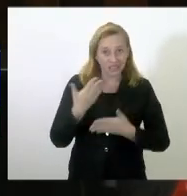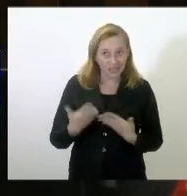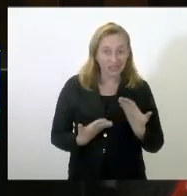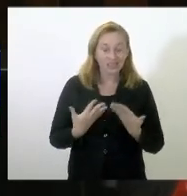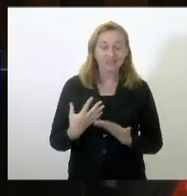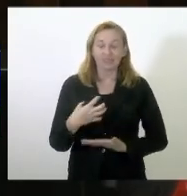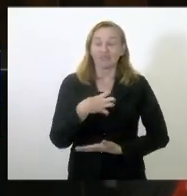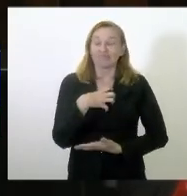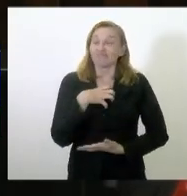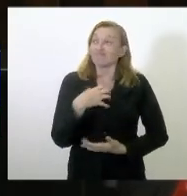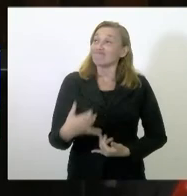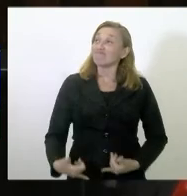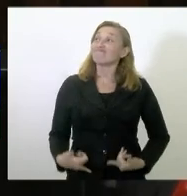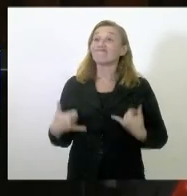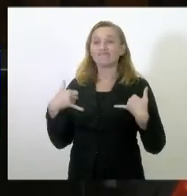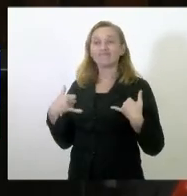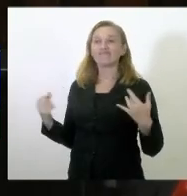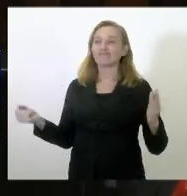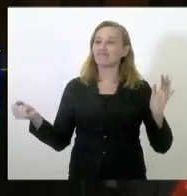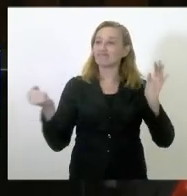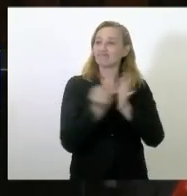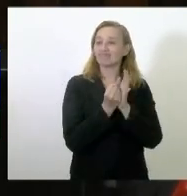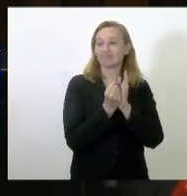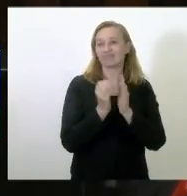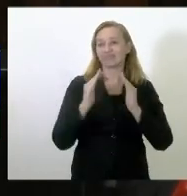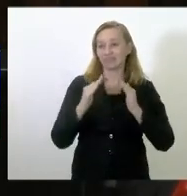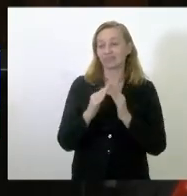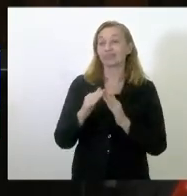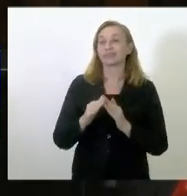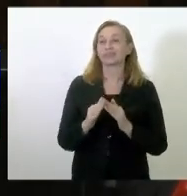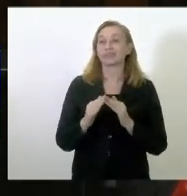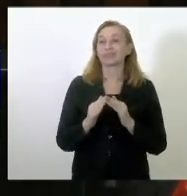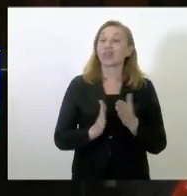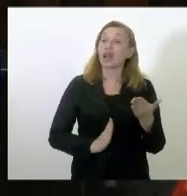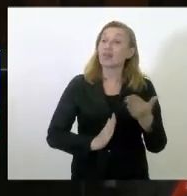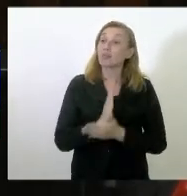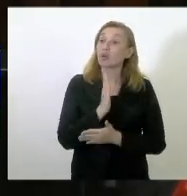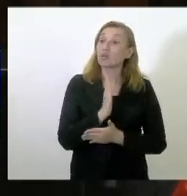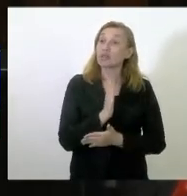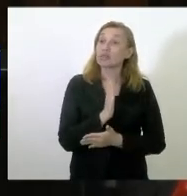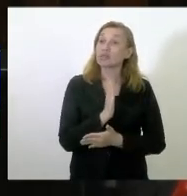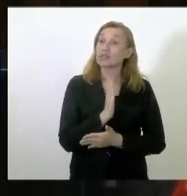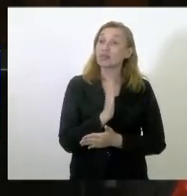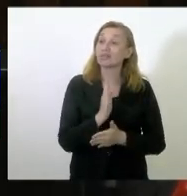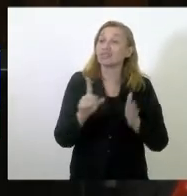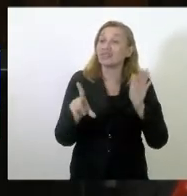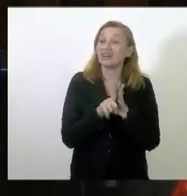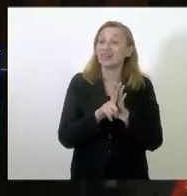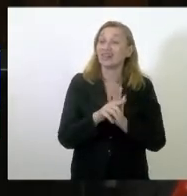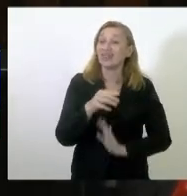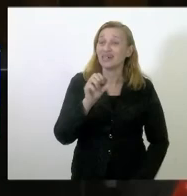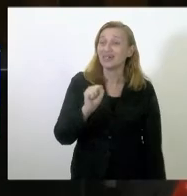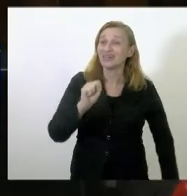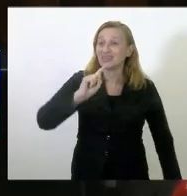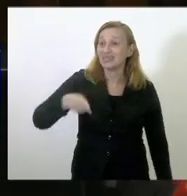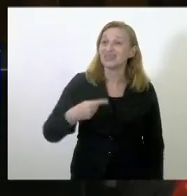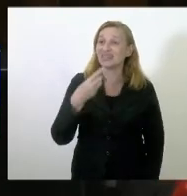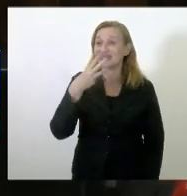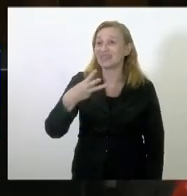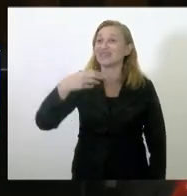sinto lisonjeado de ter deixado uma marca nessa casa, que foi a aprovação da Lei 8.391,